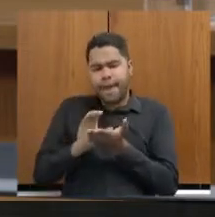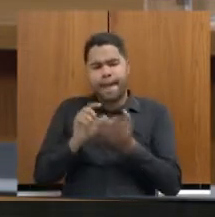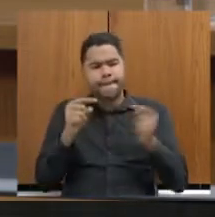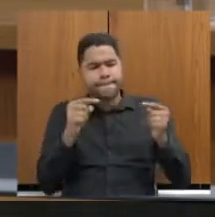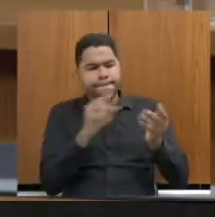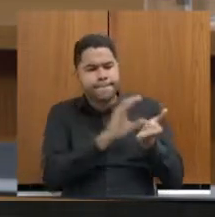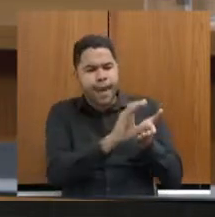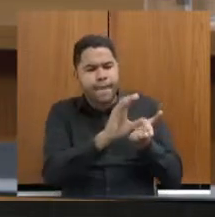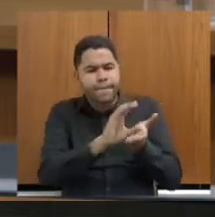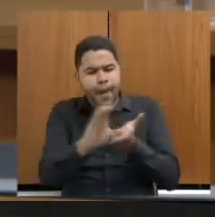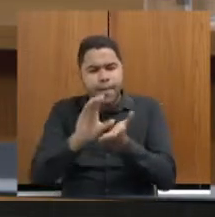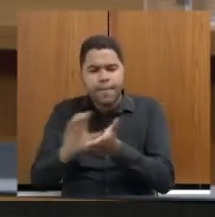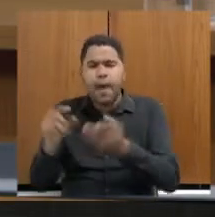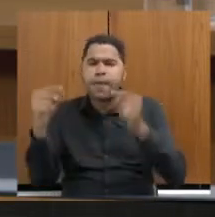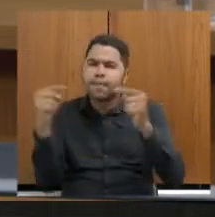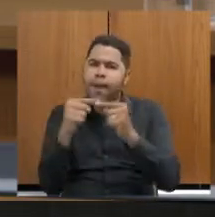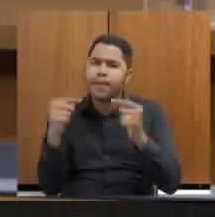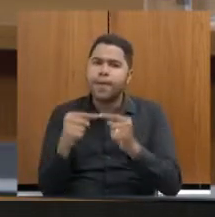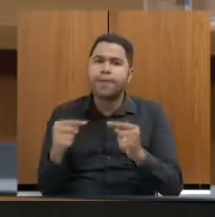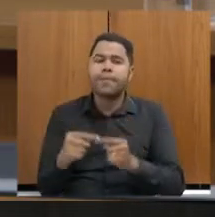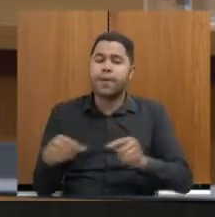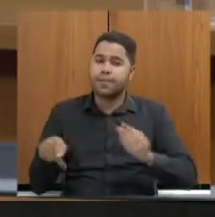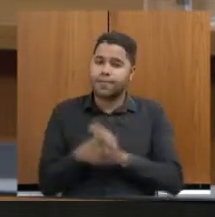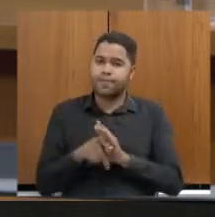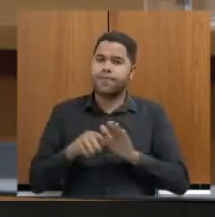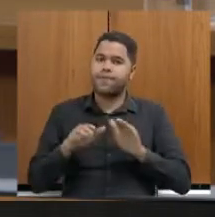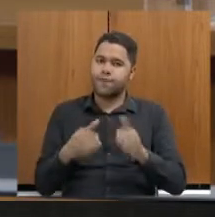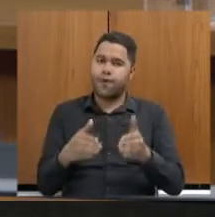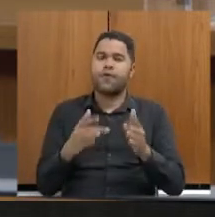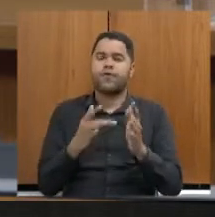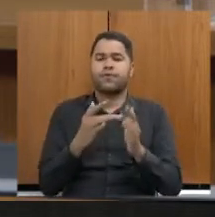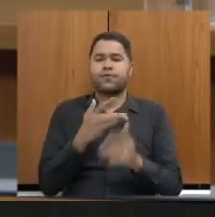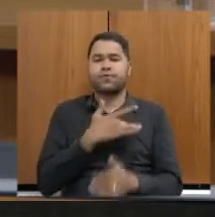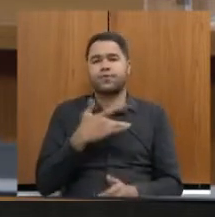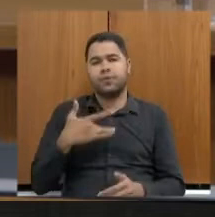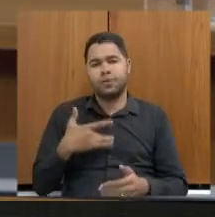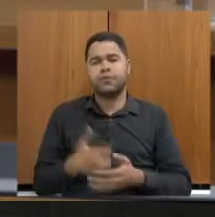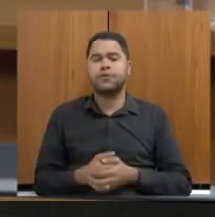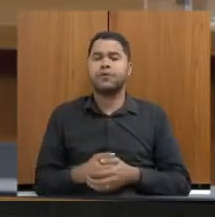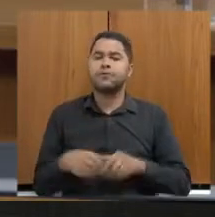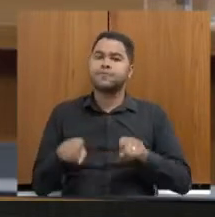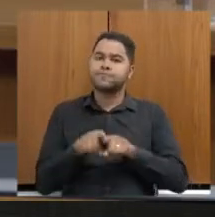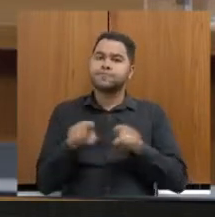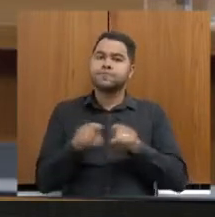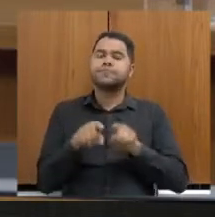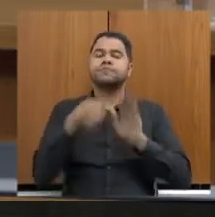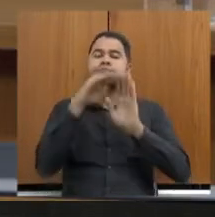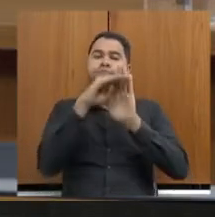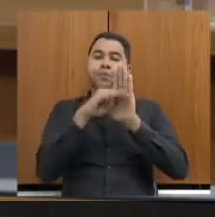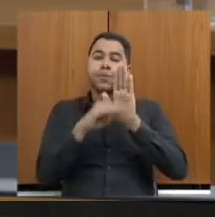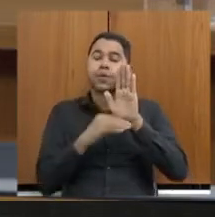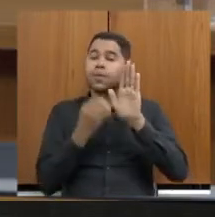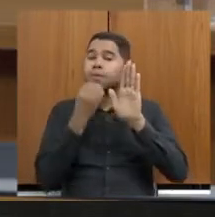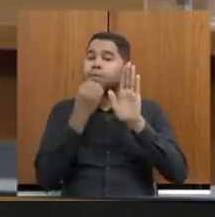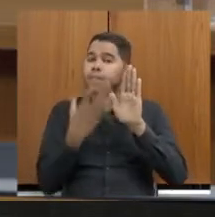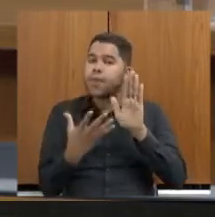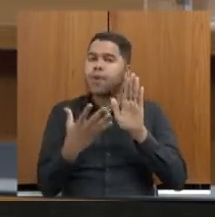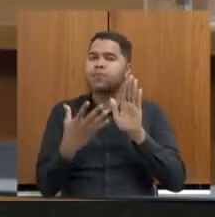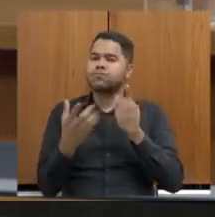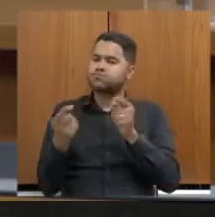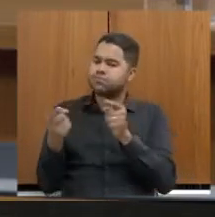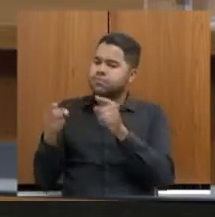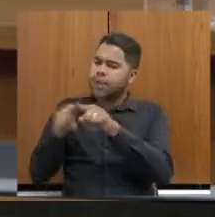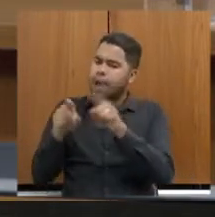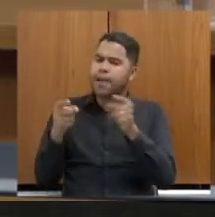corretamente para a saúde os recursos da Secretaria de Estado de fazer bons programas de ser